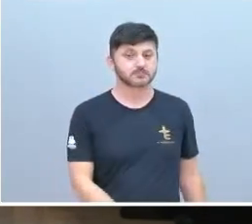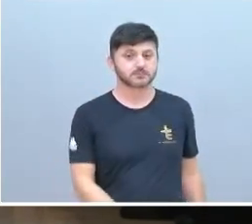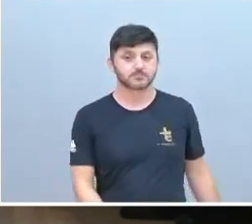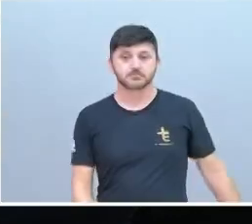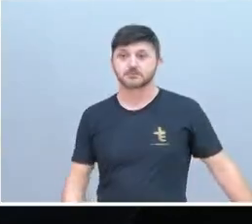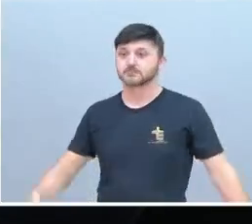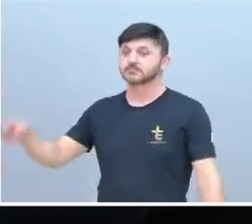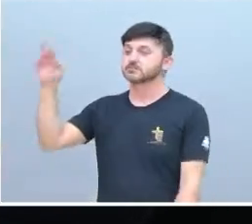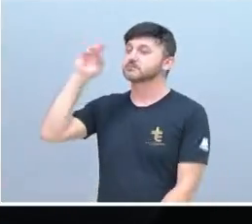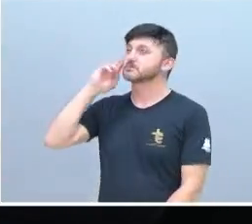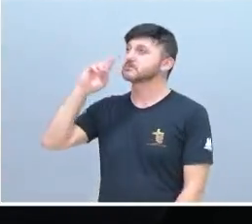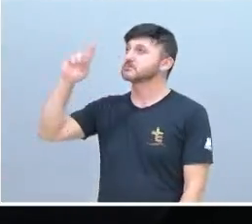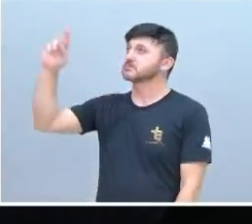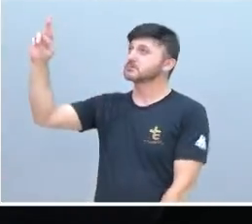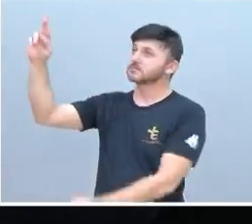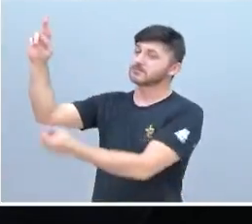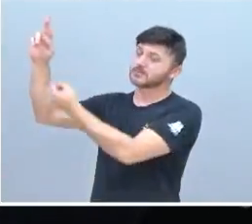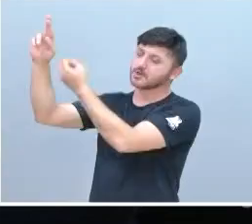Batiza-me,